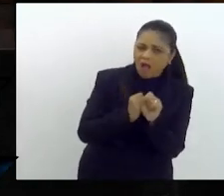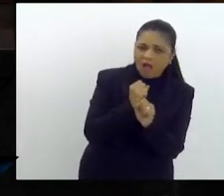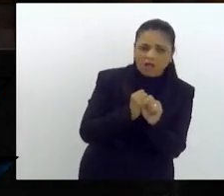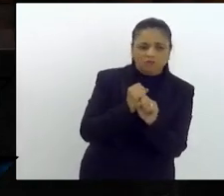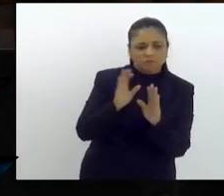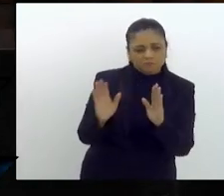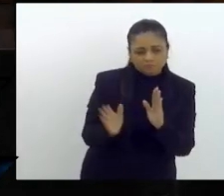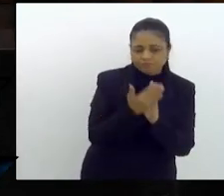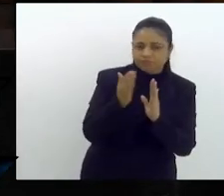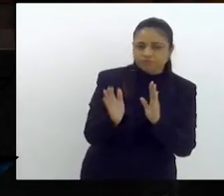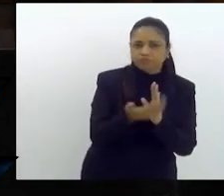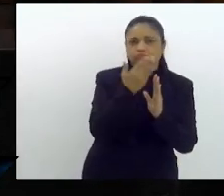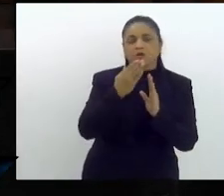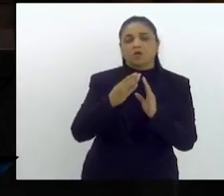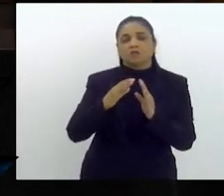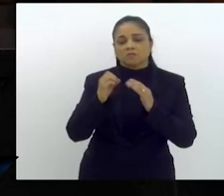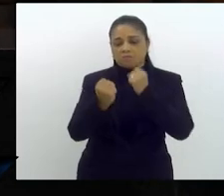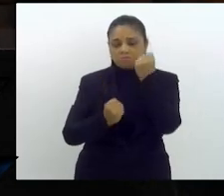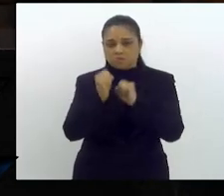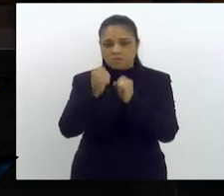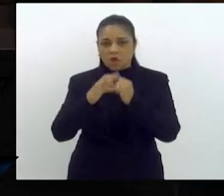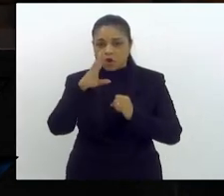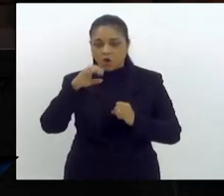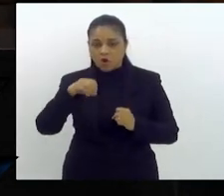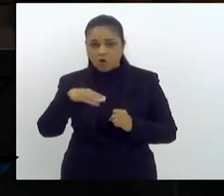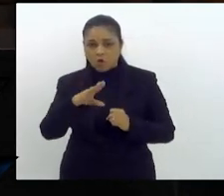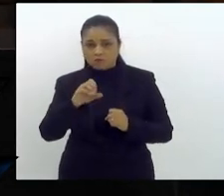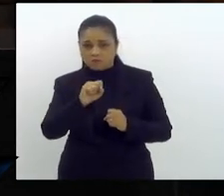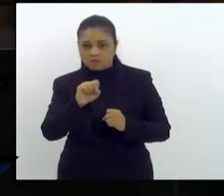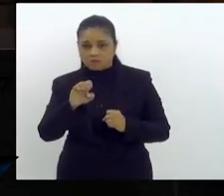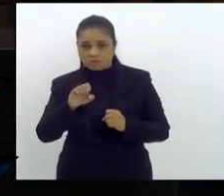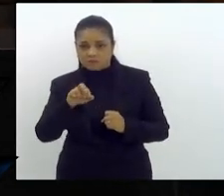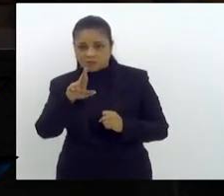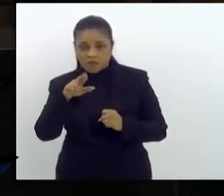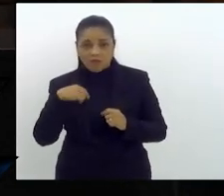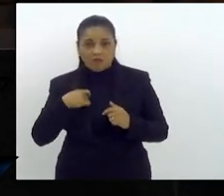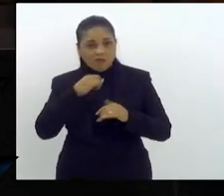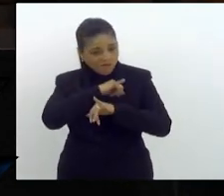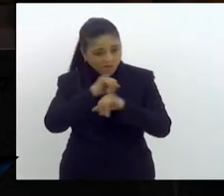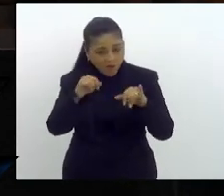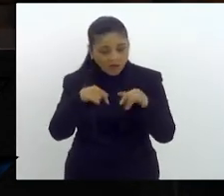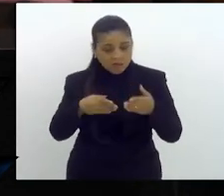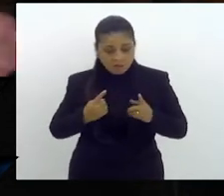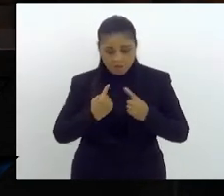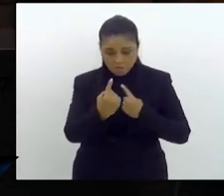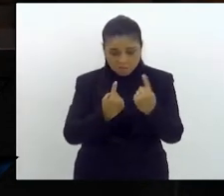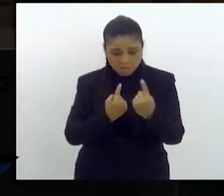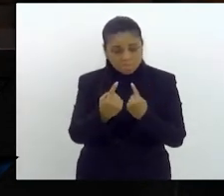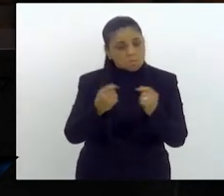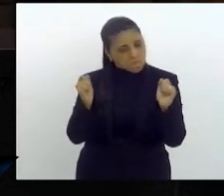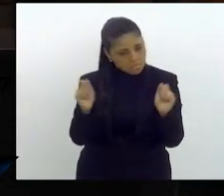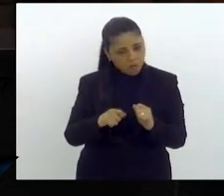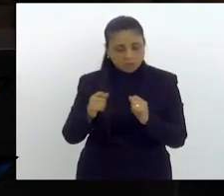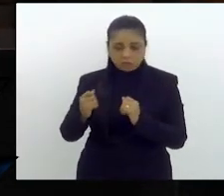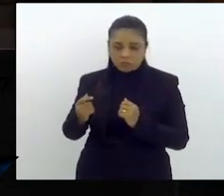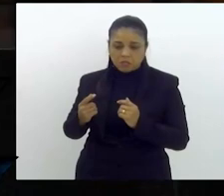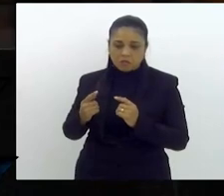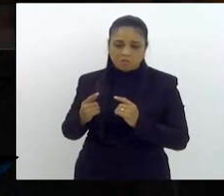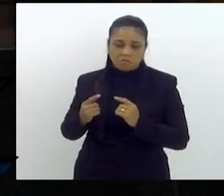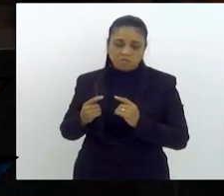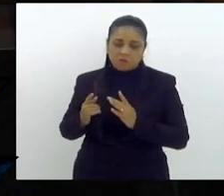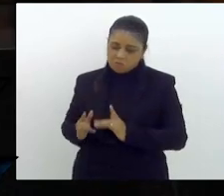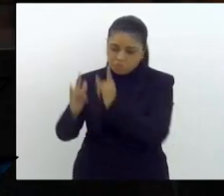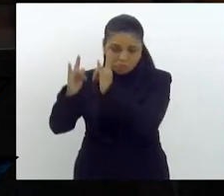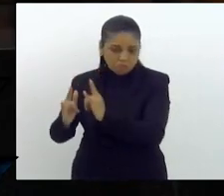despejo da concer porque simplesmente a conserve diz que na sua faixa de domínio pode ter empreendimento mas não pode ter família